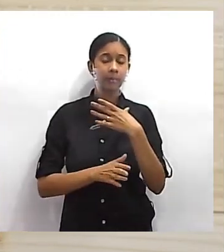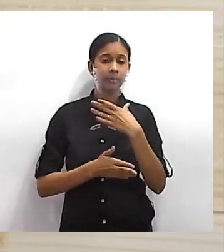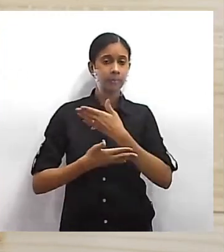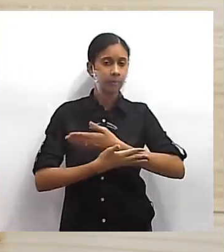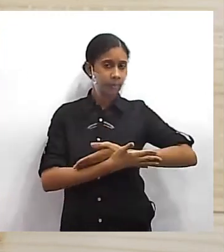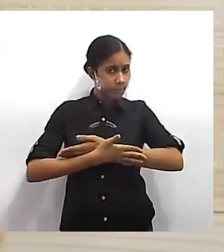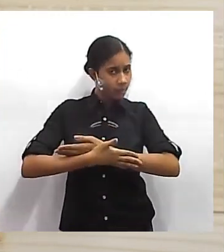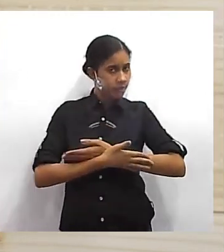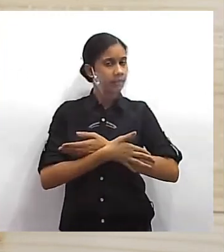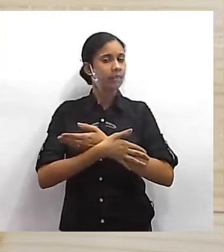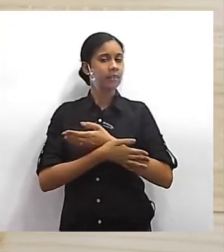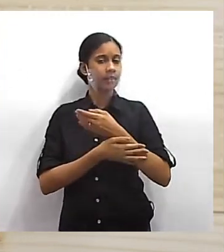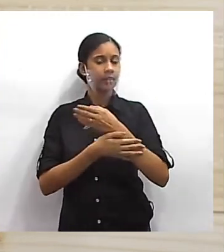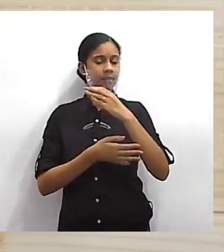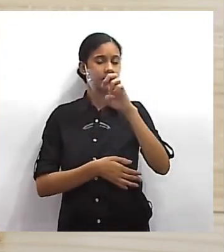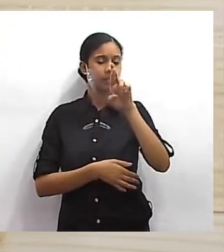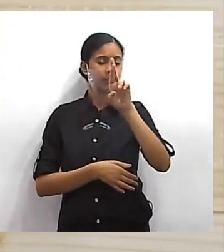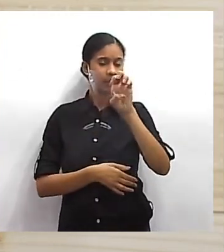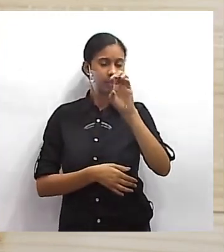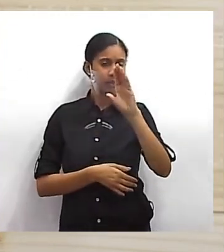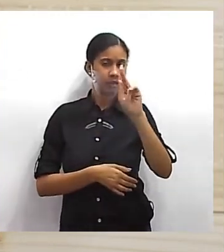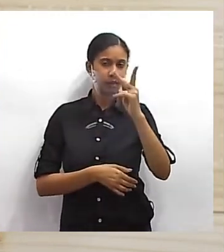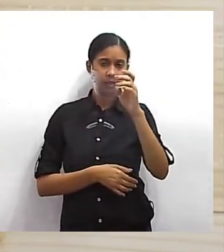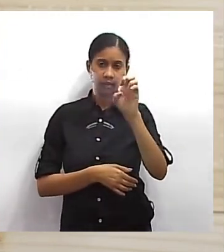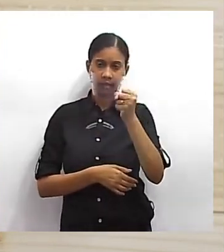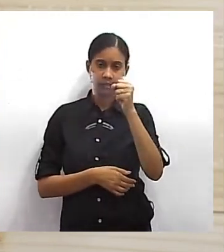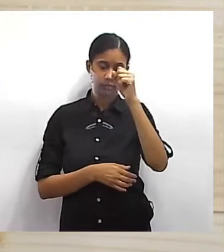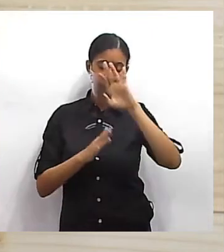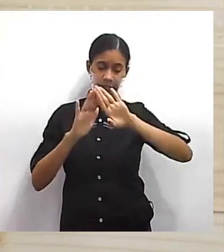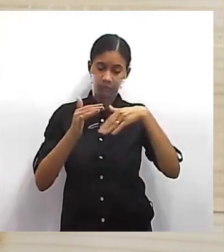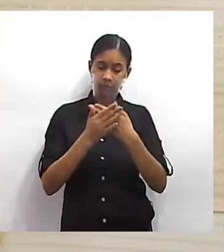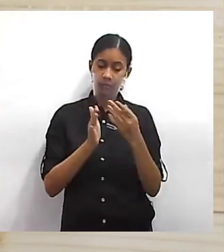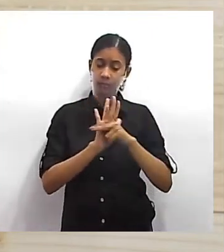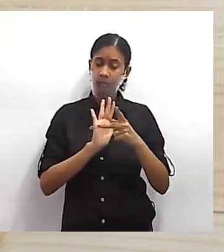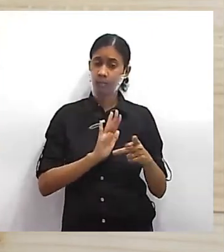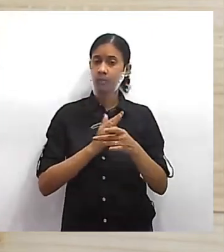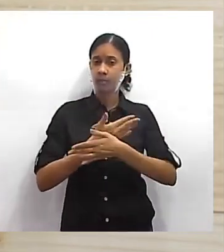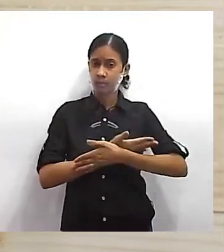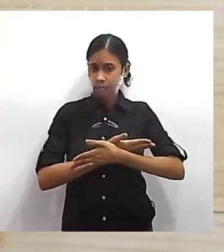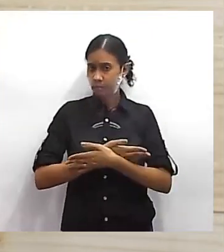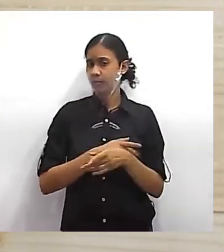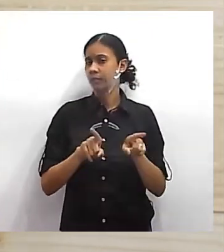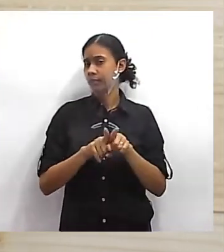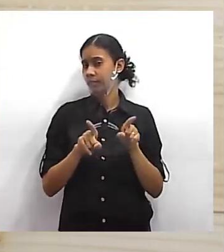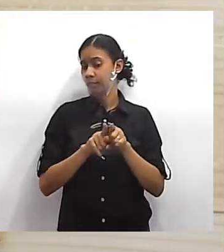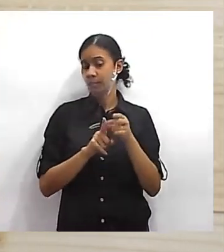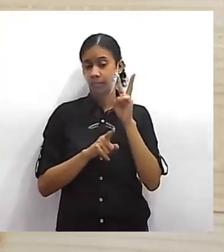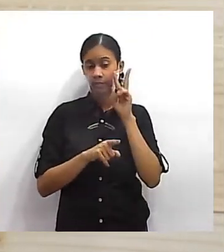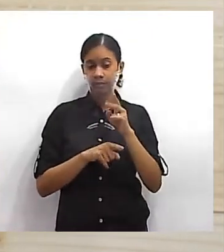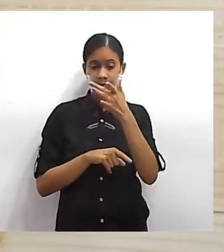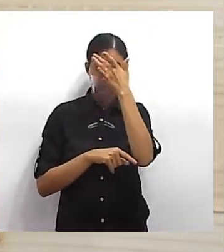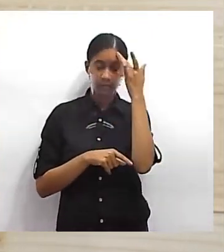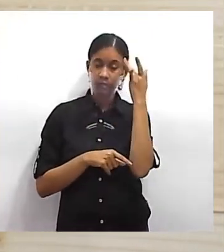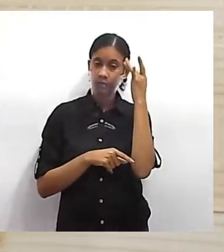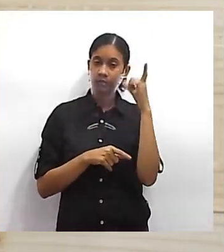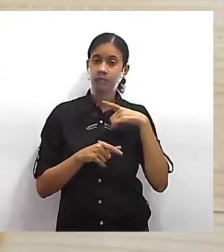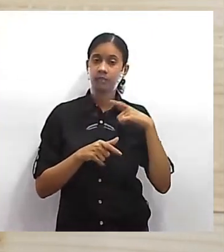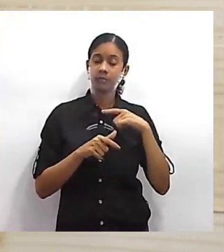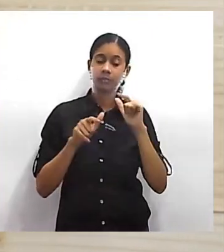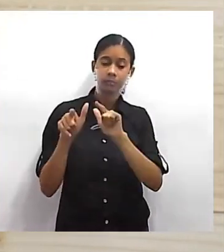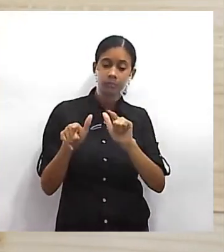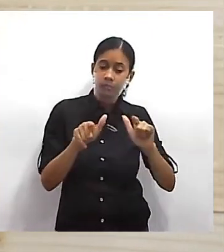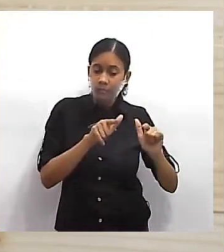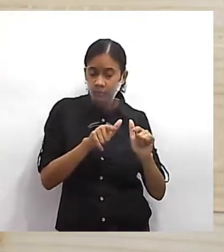melhorar as condições dos que vivem em situações precárias ou de vulnerabilidade. Vulnerabilidade